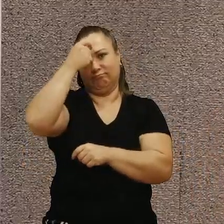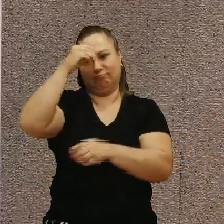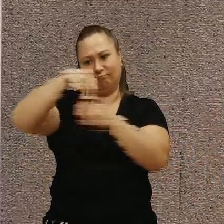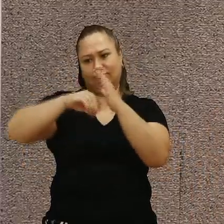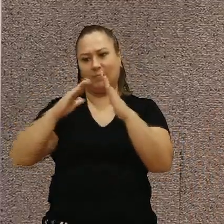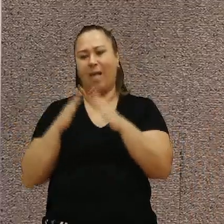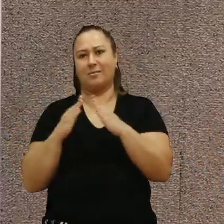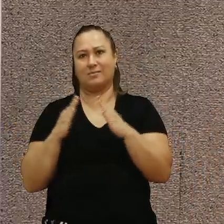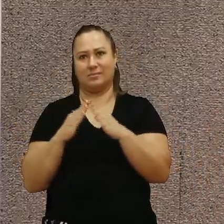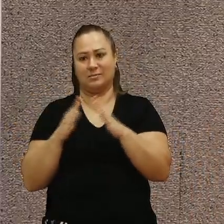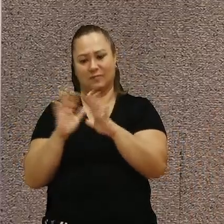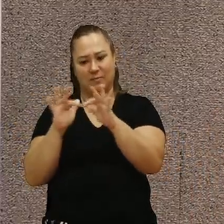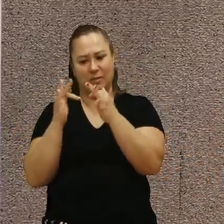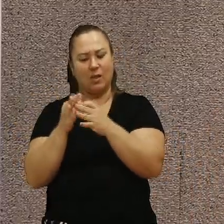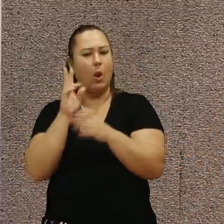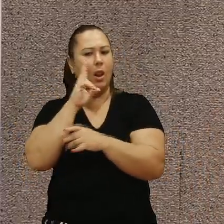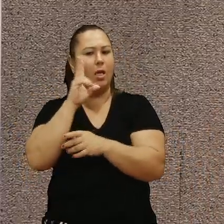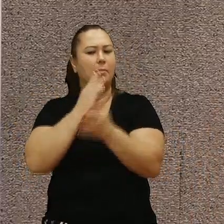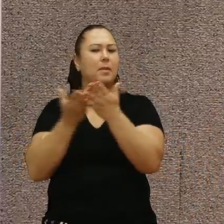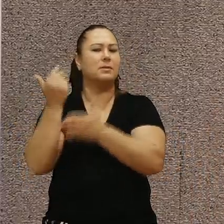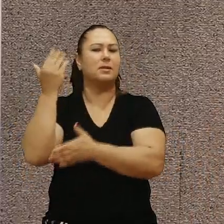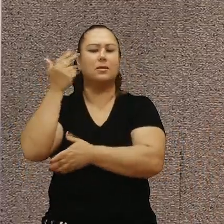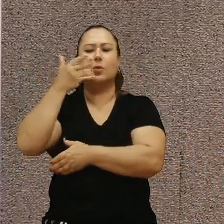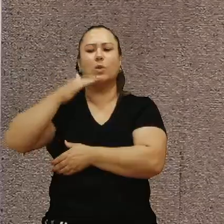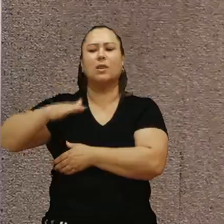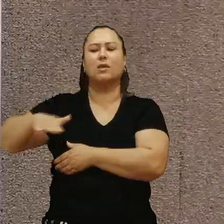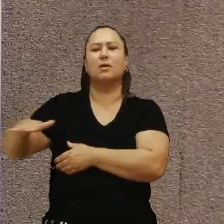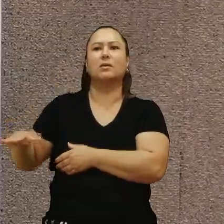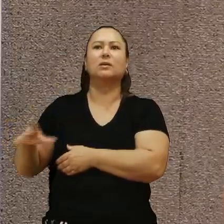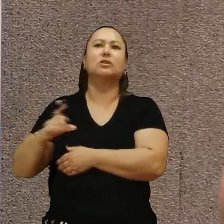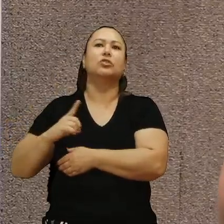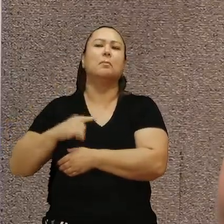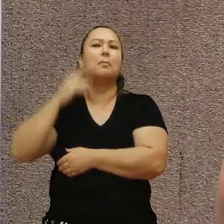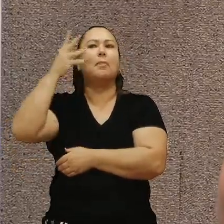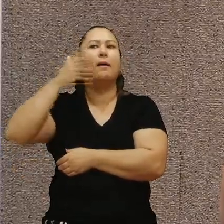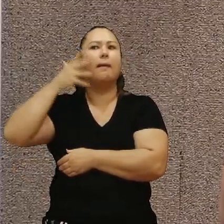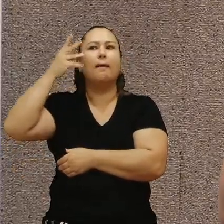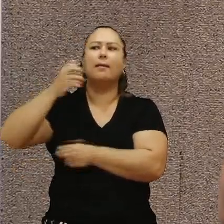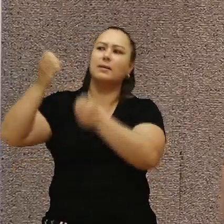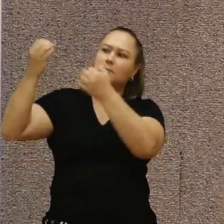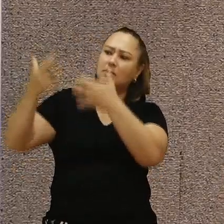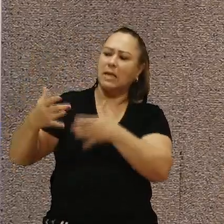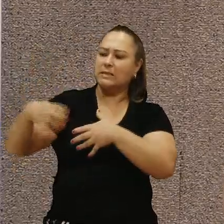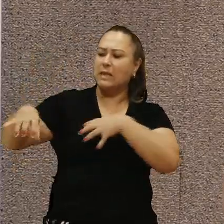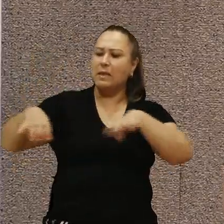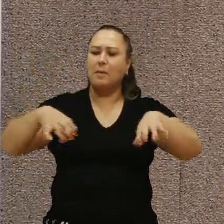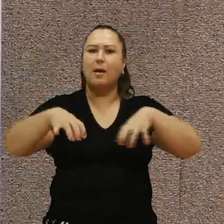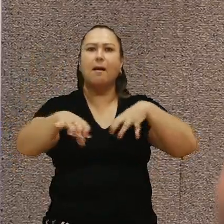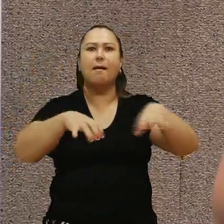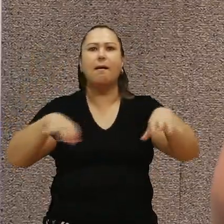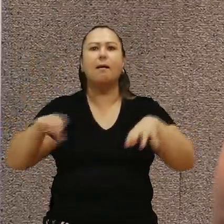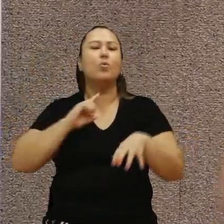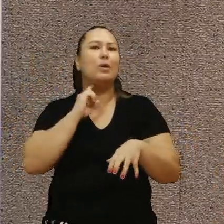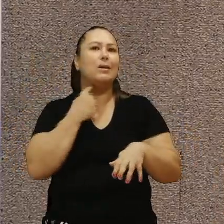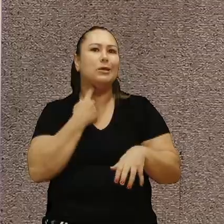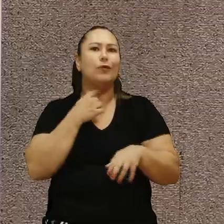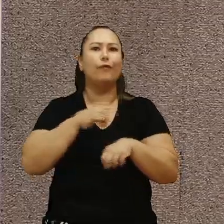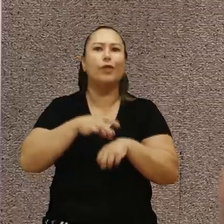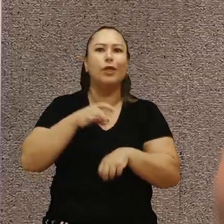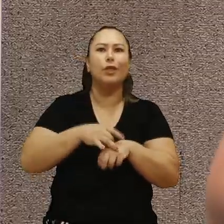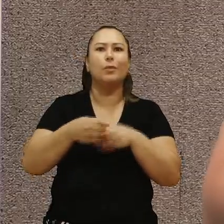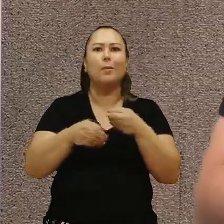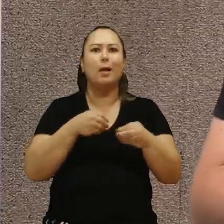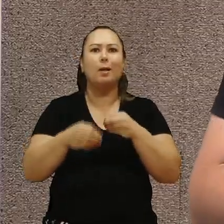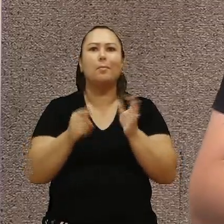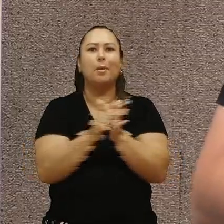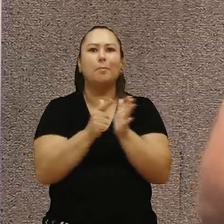sua família. Eu lembro quando criança que nós tínhamos palestras falando sobre a separação do lixo, sobre o vidro, plástico,